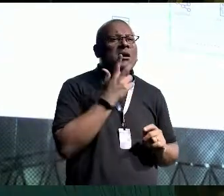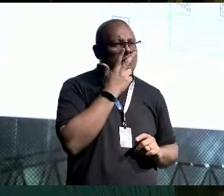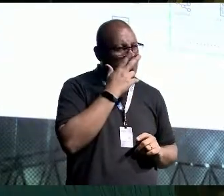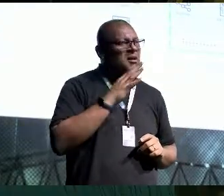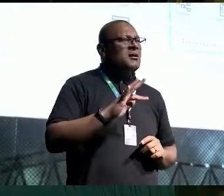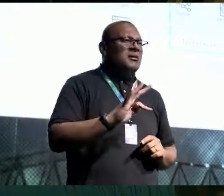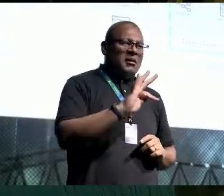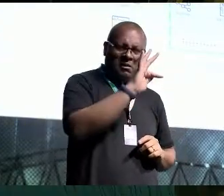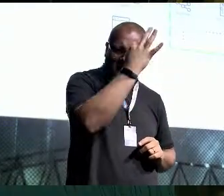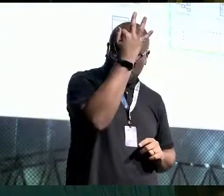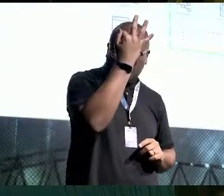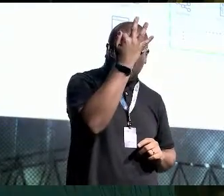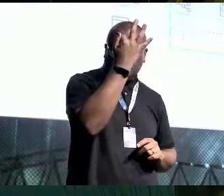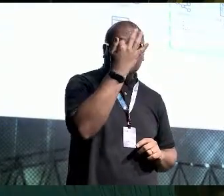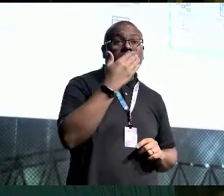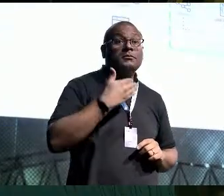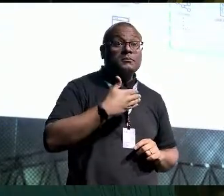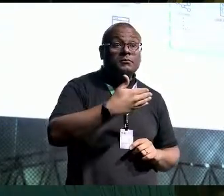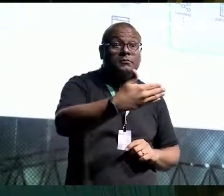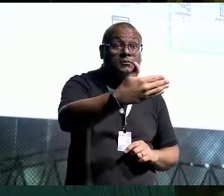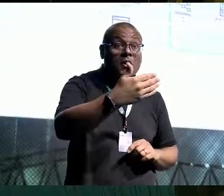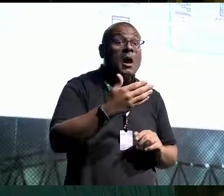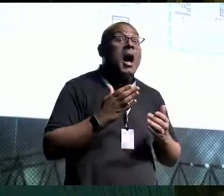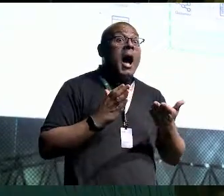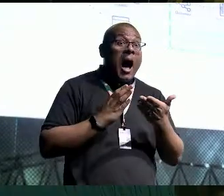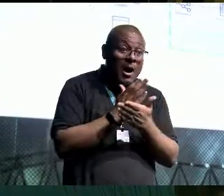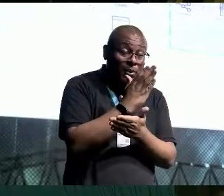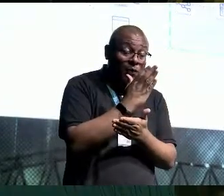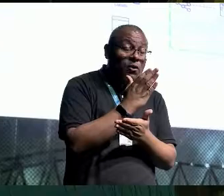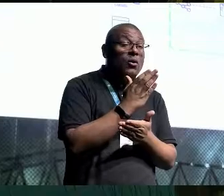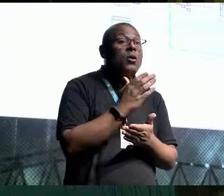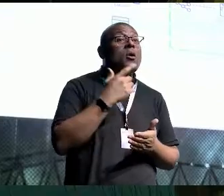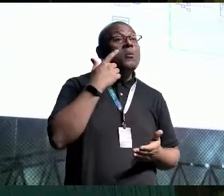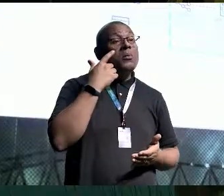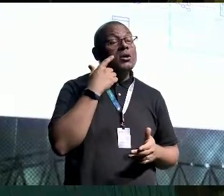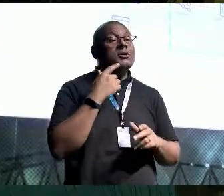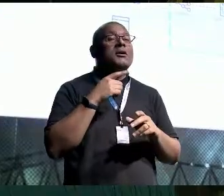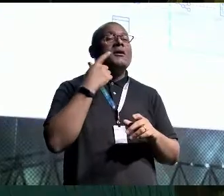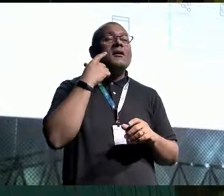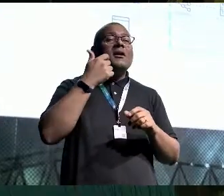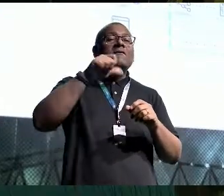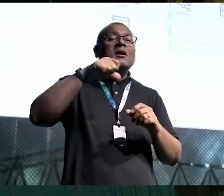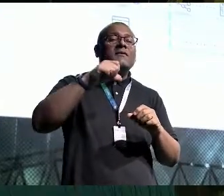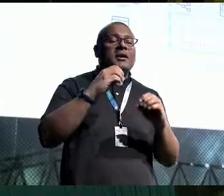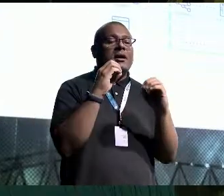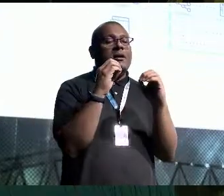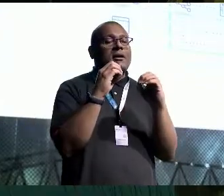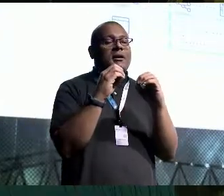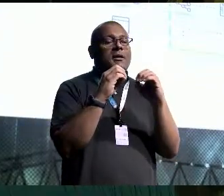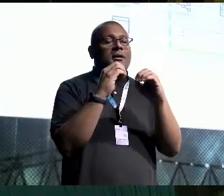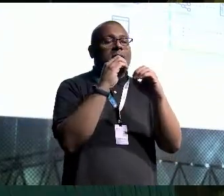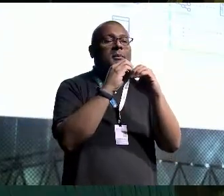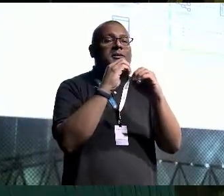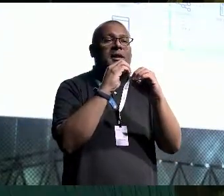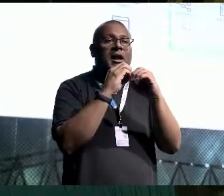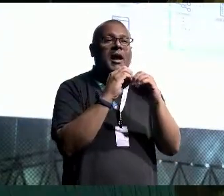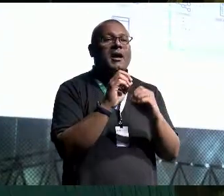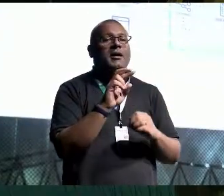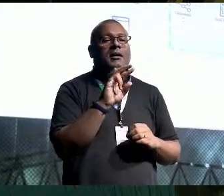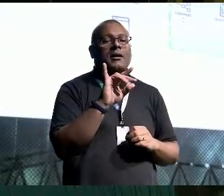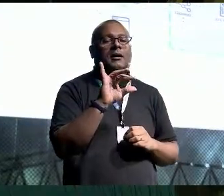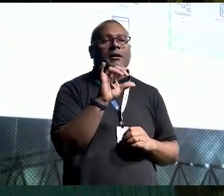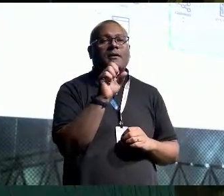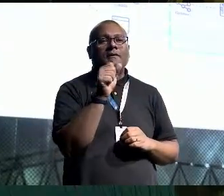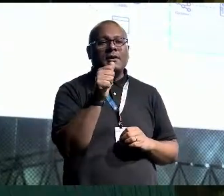naquela transação, para ir para o adquirente e depois para a bandeira, que pode ser Visa, Mastercard, Elo, e depois para o banco emissor, que vai dar o ok